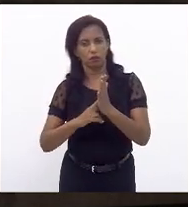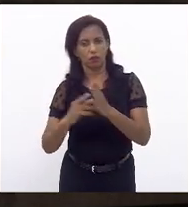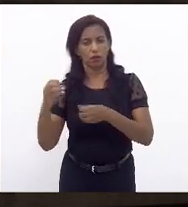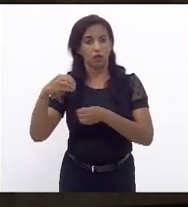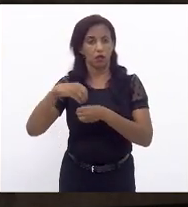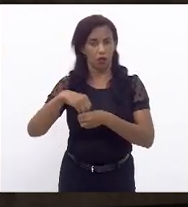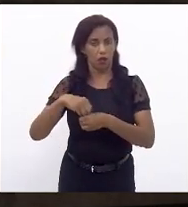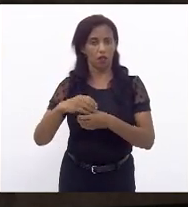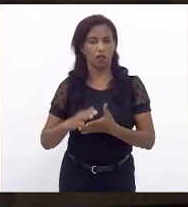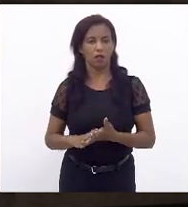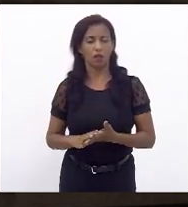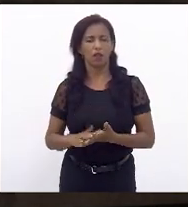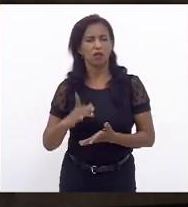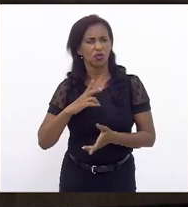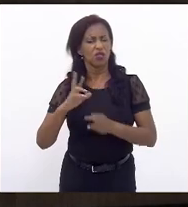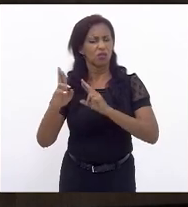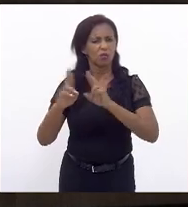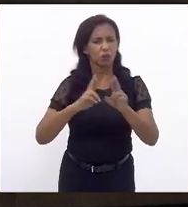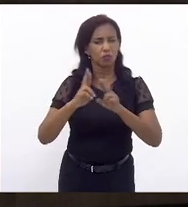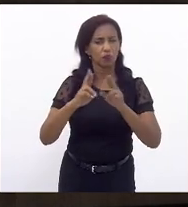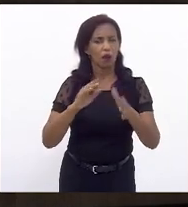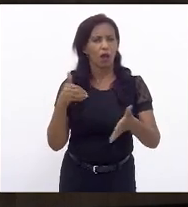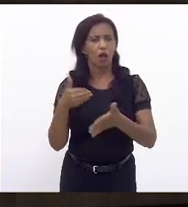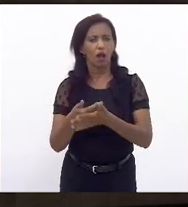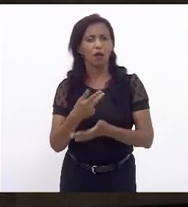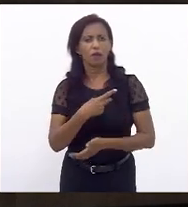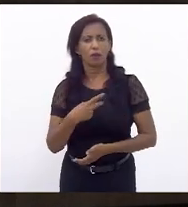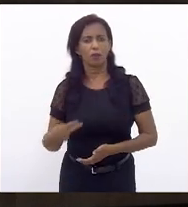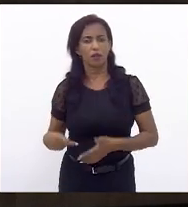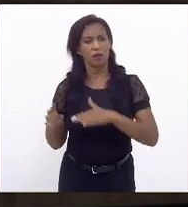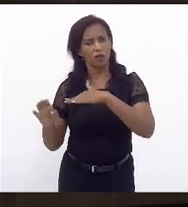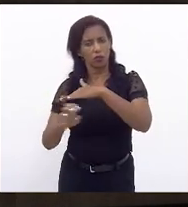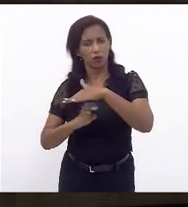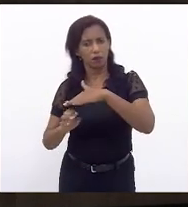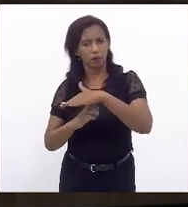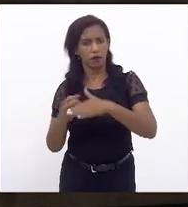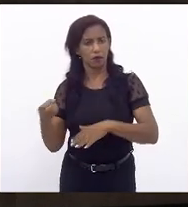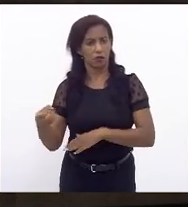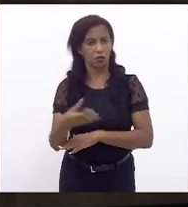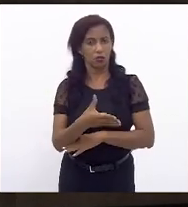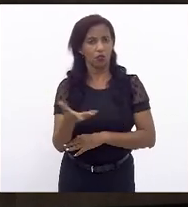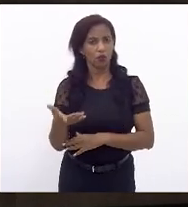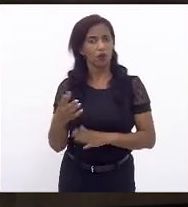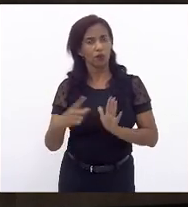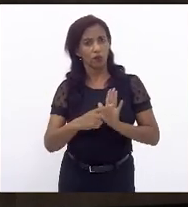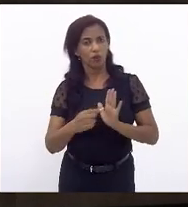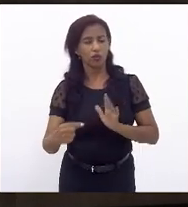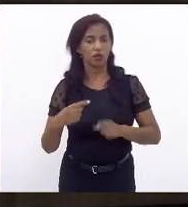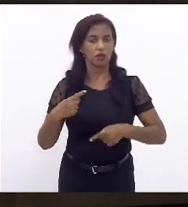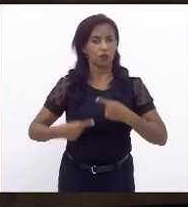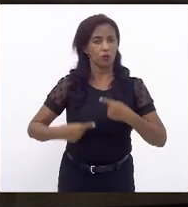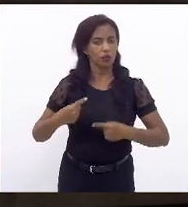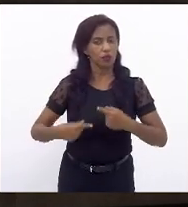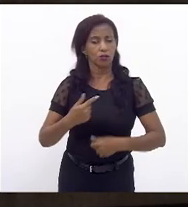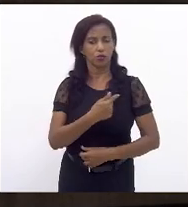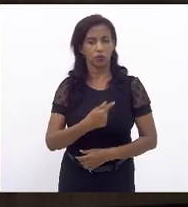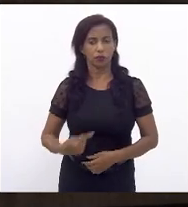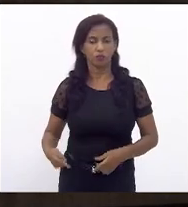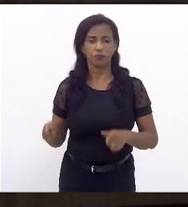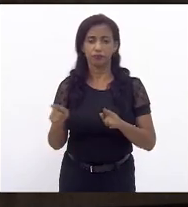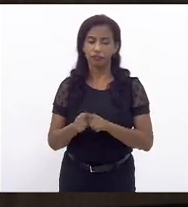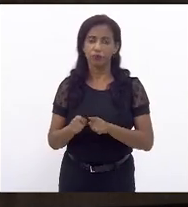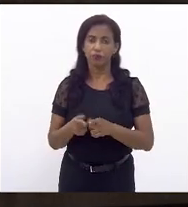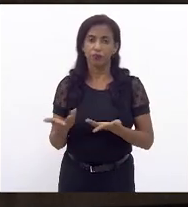tive a oportunidade de sabatinar, inclusive, o atual presidente da Genersa, e que foi uma indicação política do governo, mas